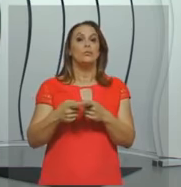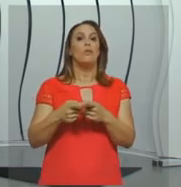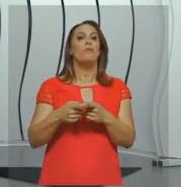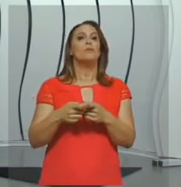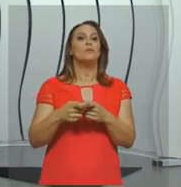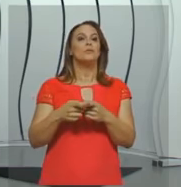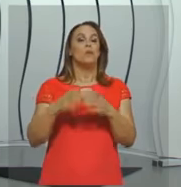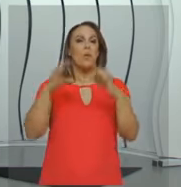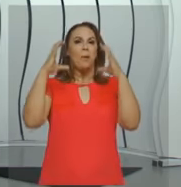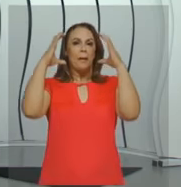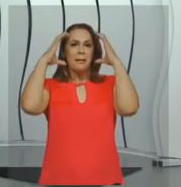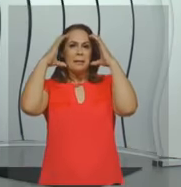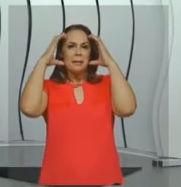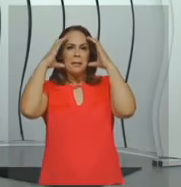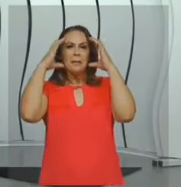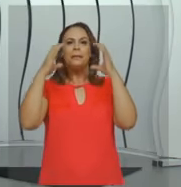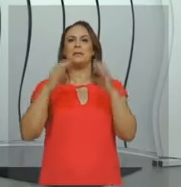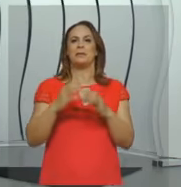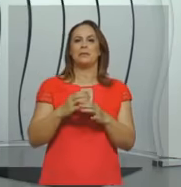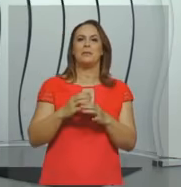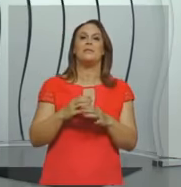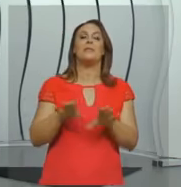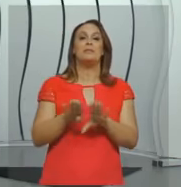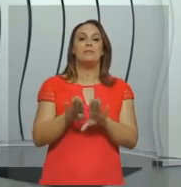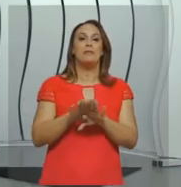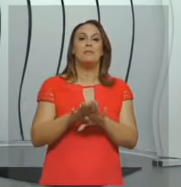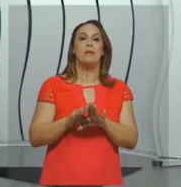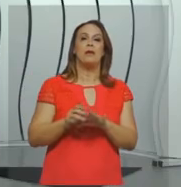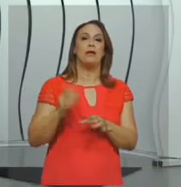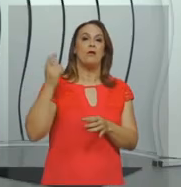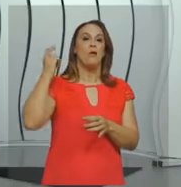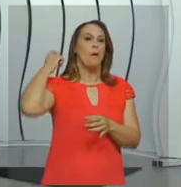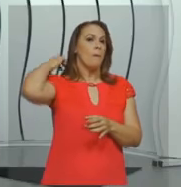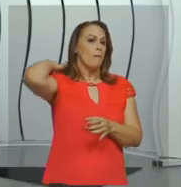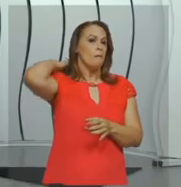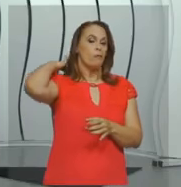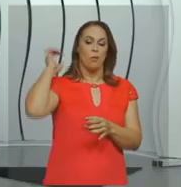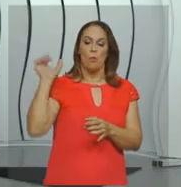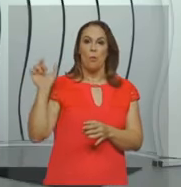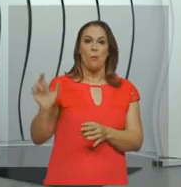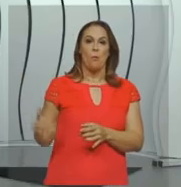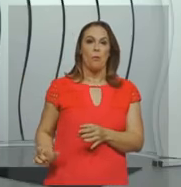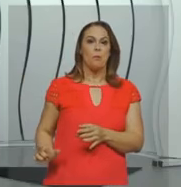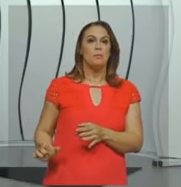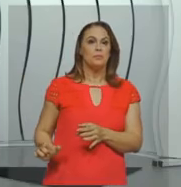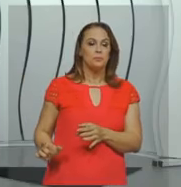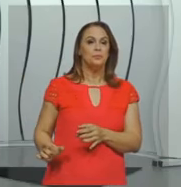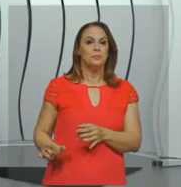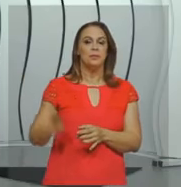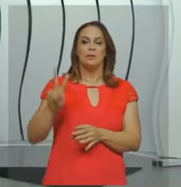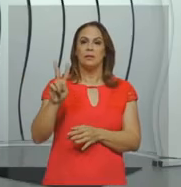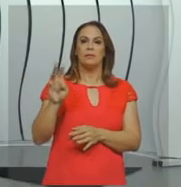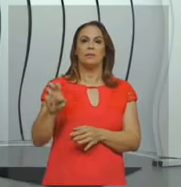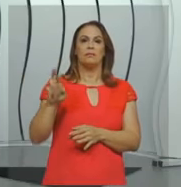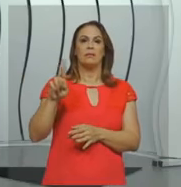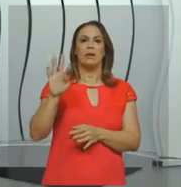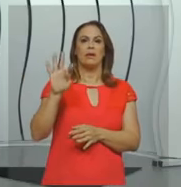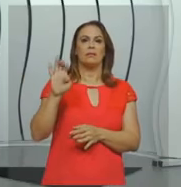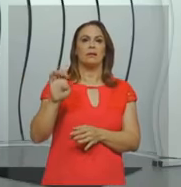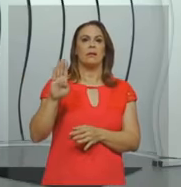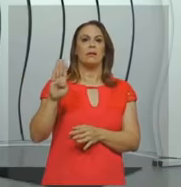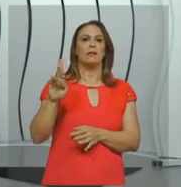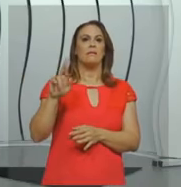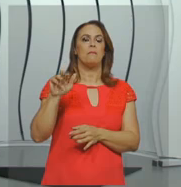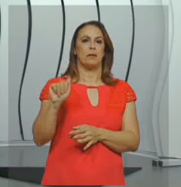vértebra. O adulto, né, à medida que vai crescendo, essa medula vai envelhecendo e vai se tornando amarela, com